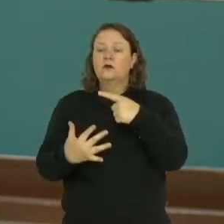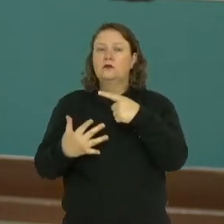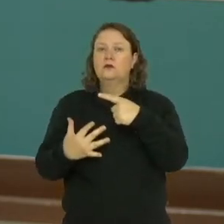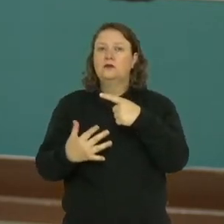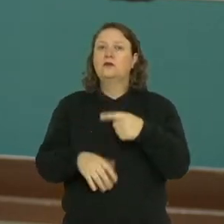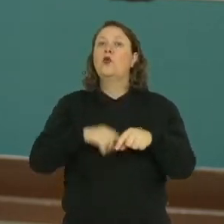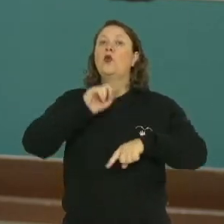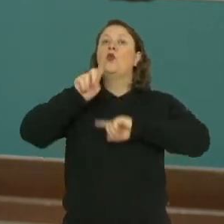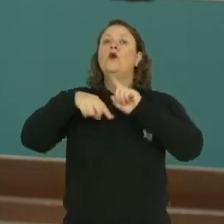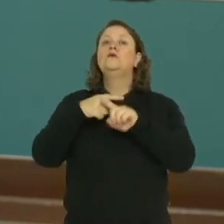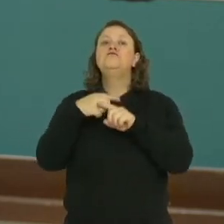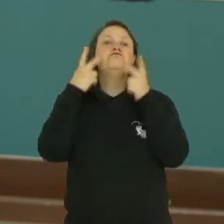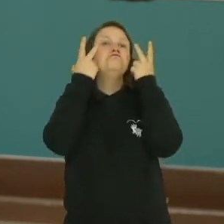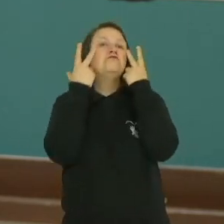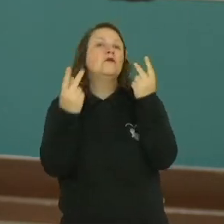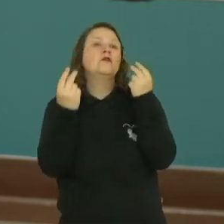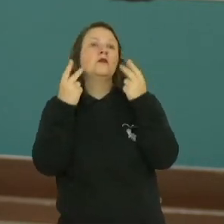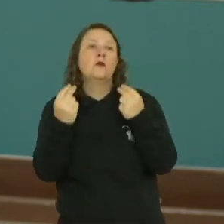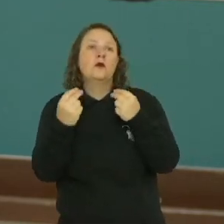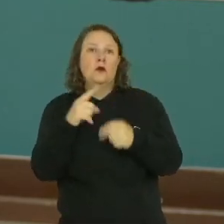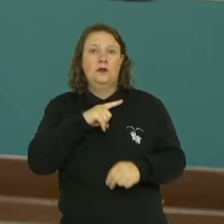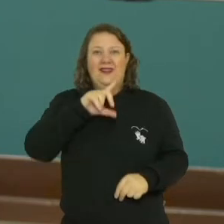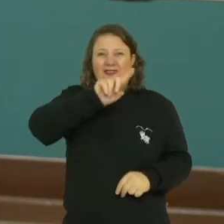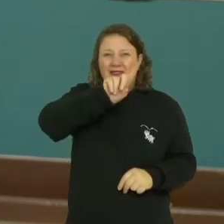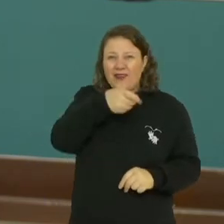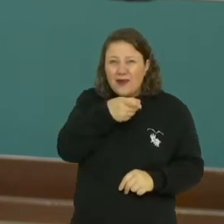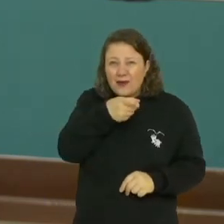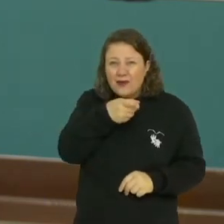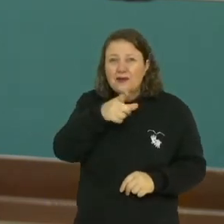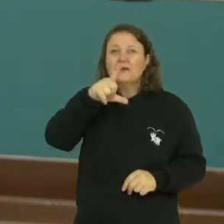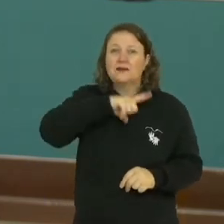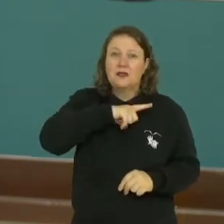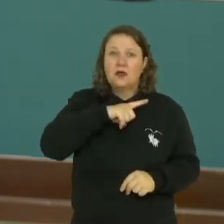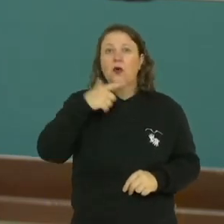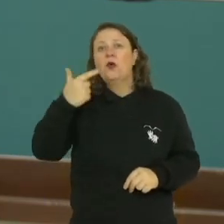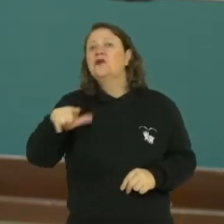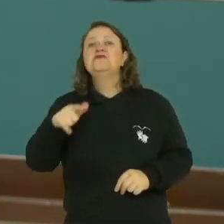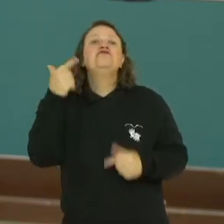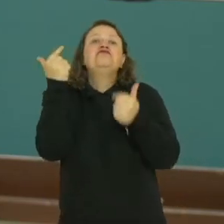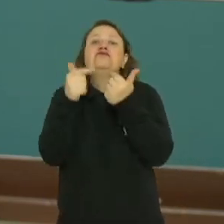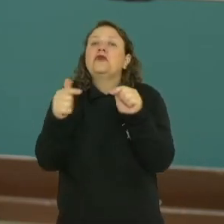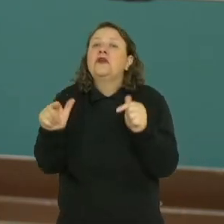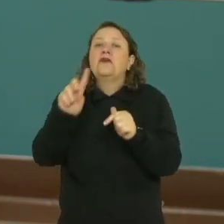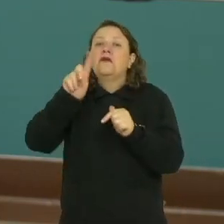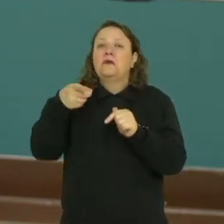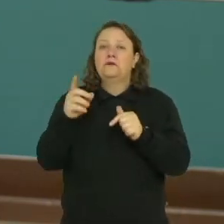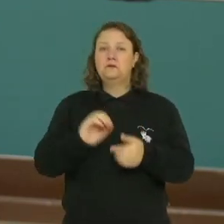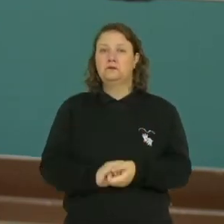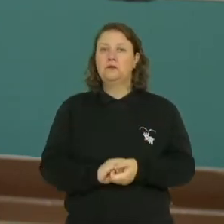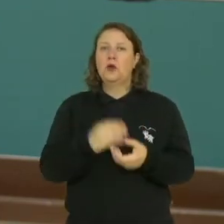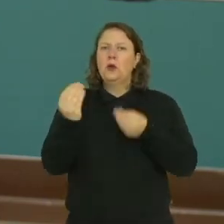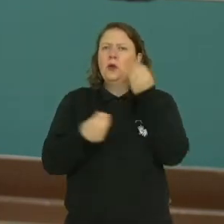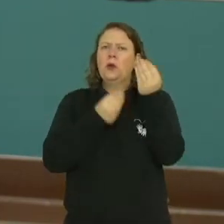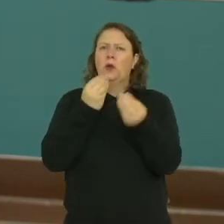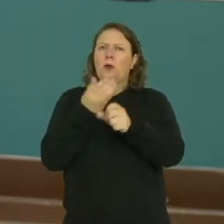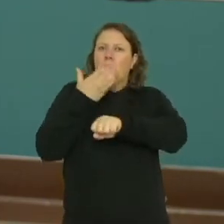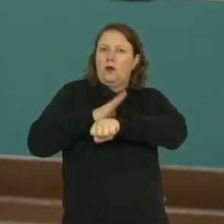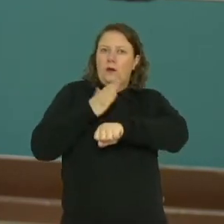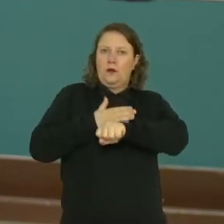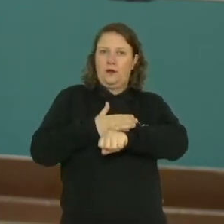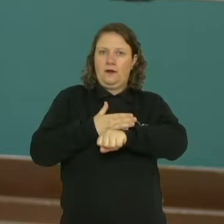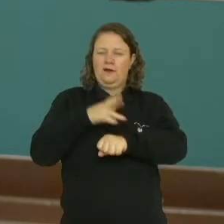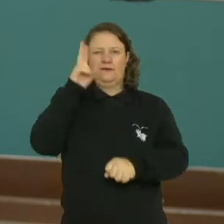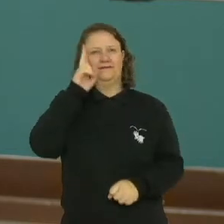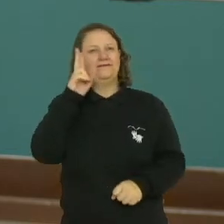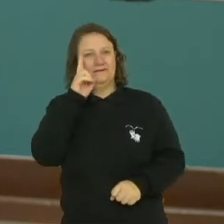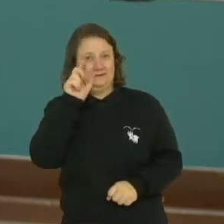natural? Então, por um número que tem vírgula, por outro número que não tem vírgula. Como que a gente faz essa conta? Então, vamos relembrar